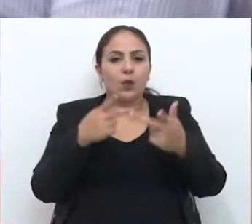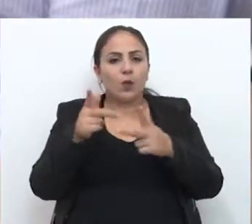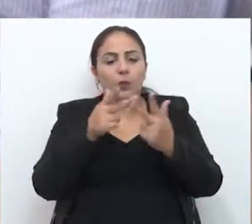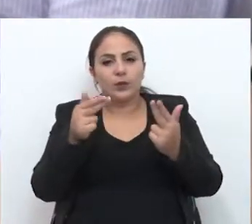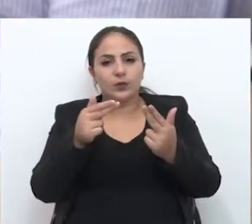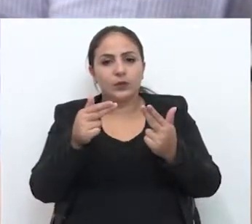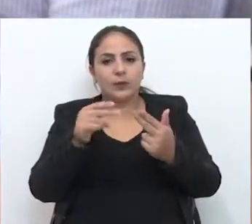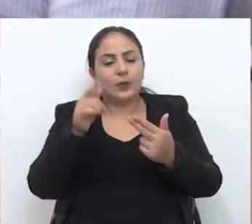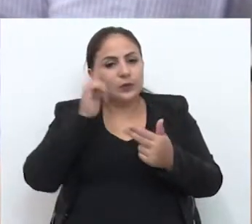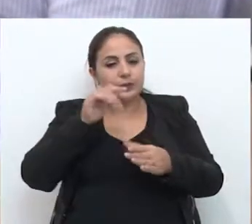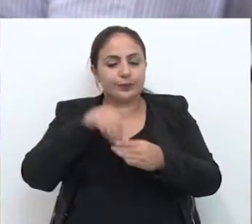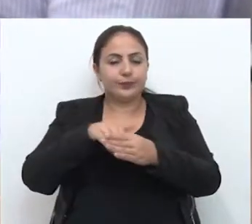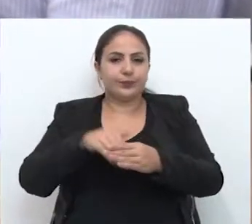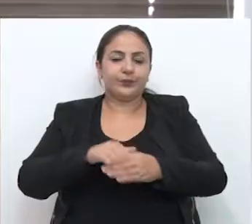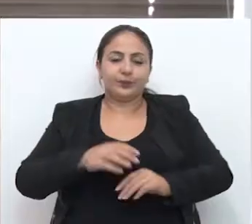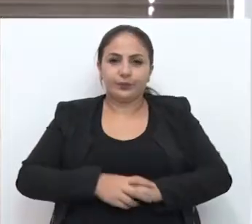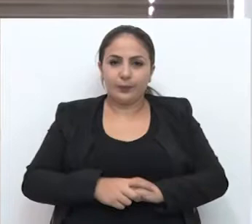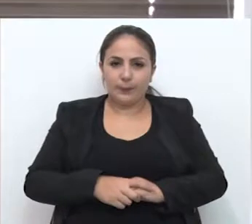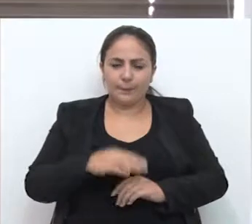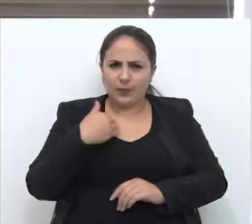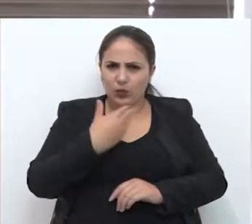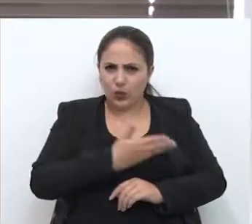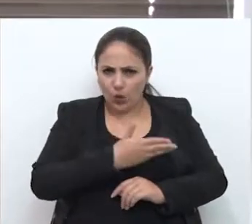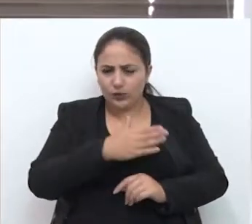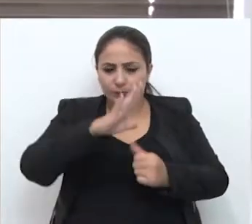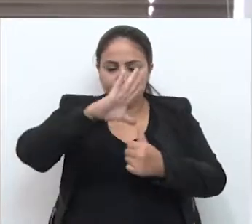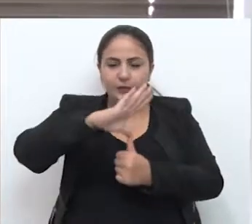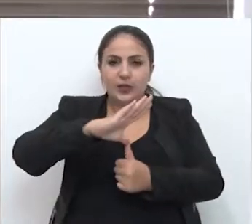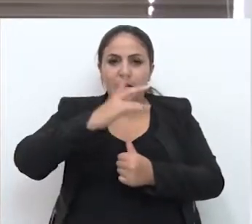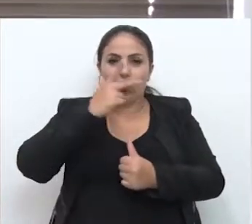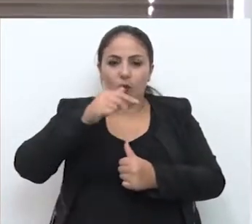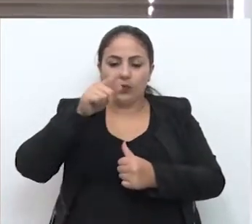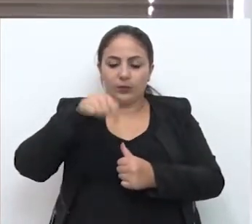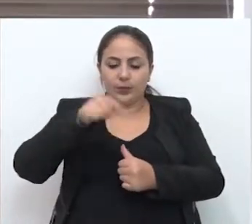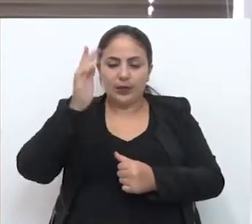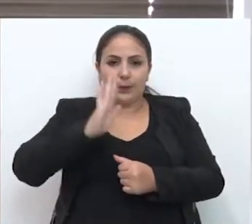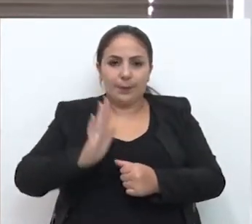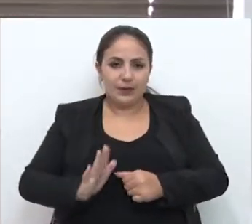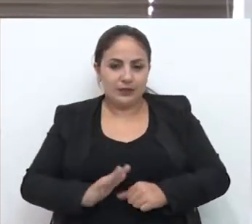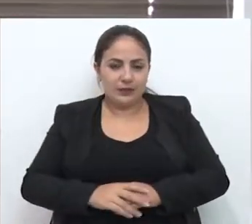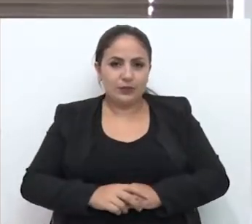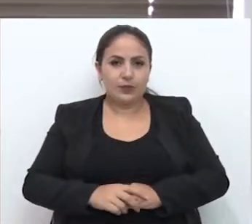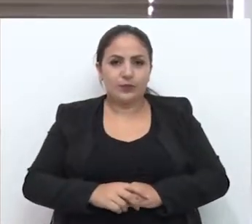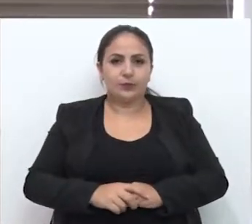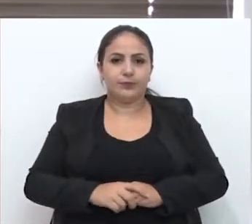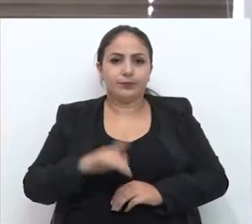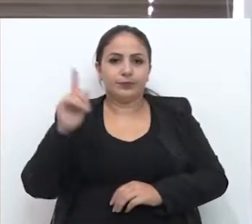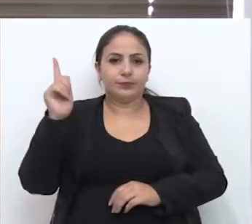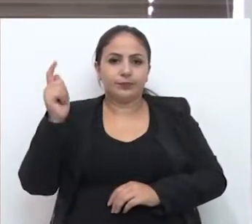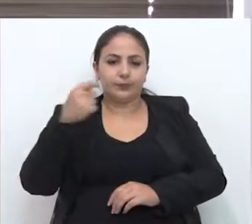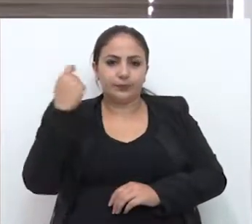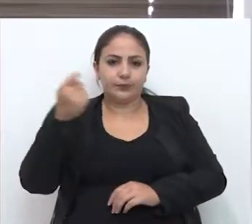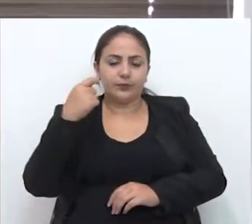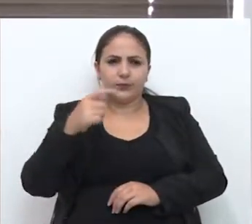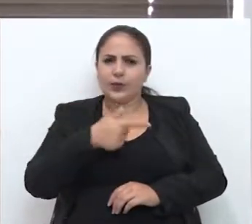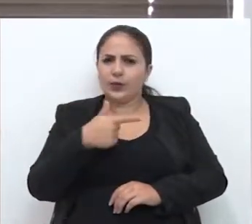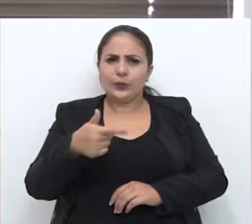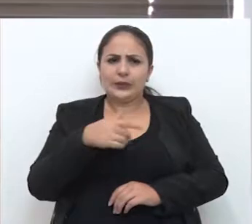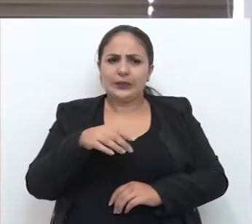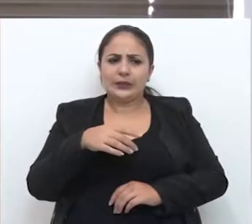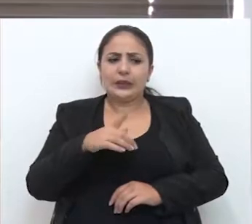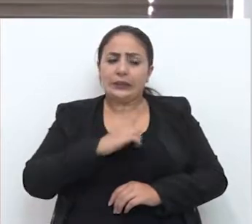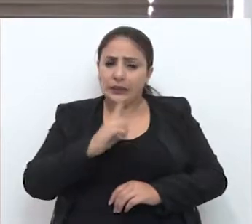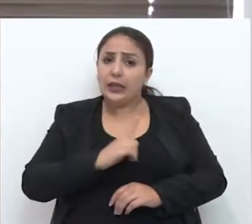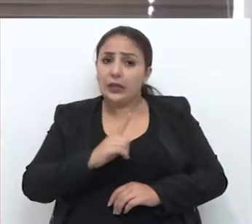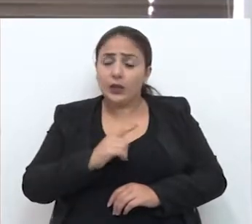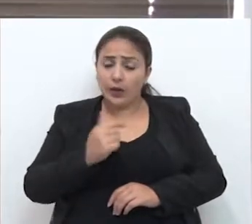alguns motivos para votar. Nós, sul-americanos, ou no nosso caso aqui brasileiros, rio-grandenses, já